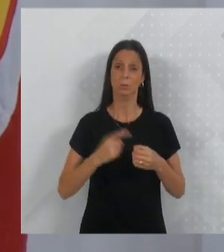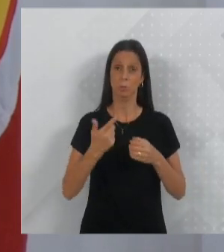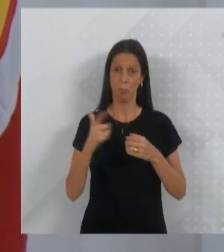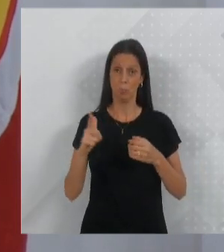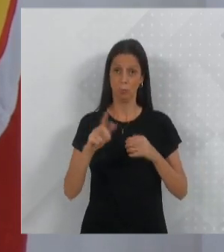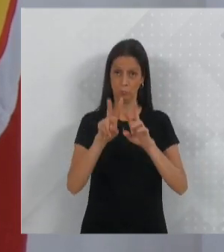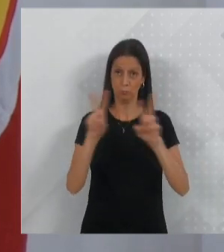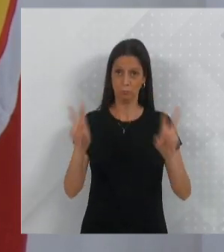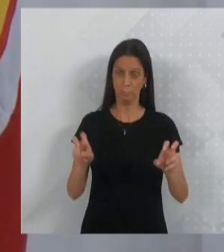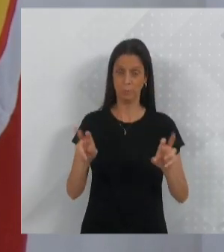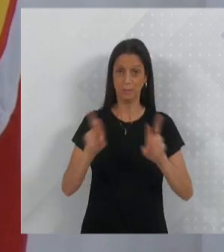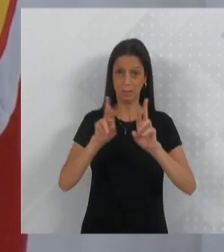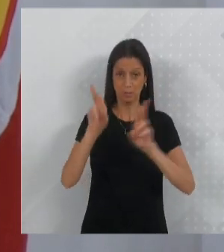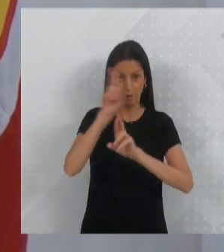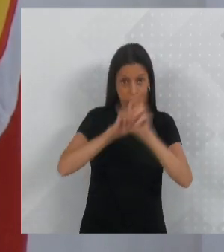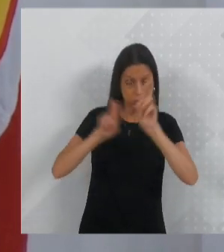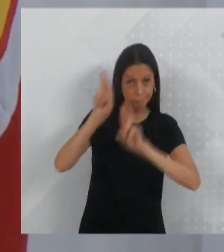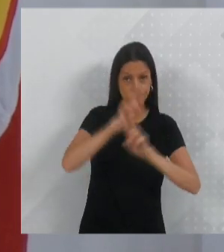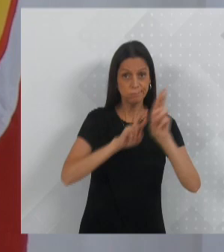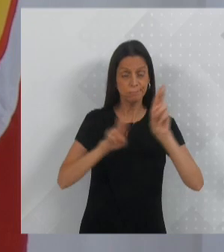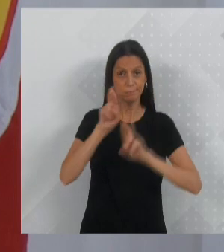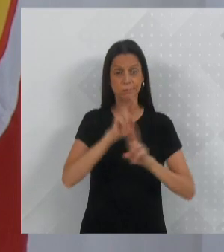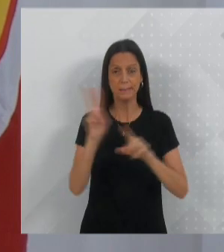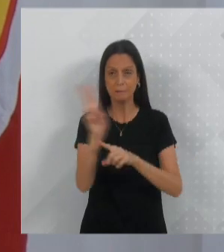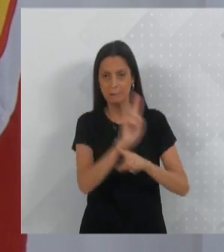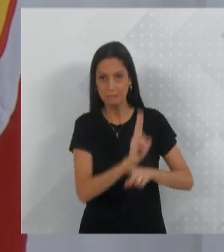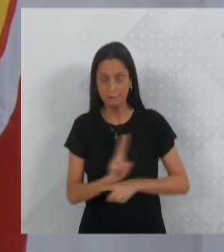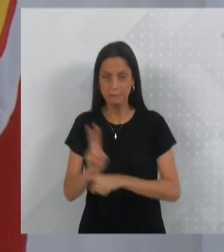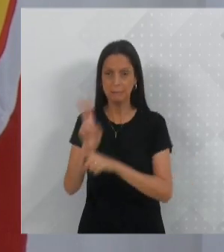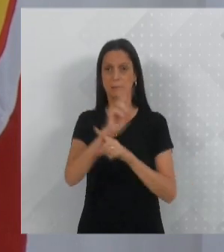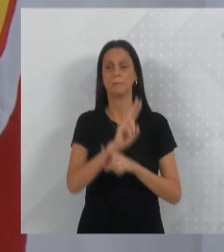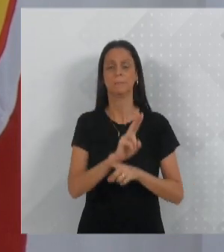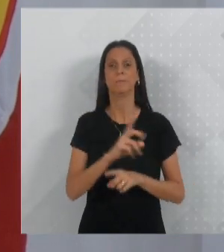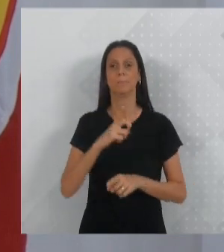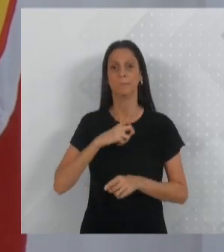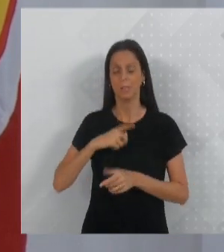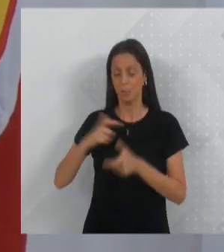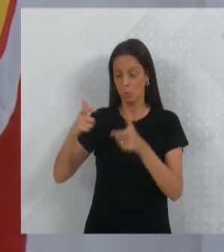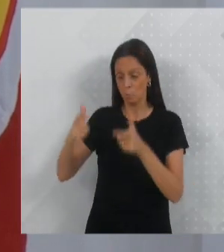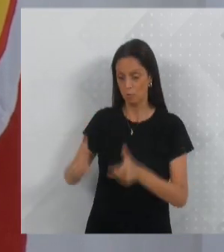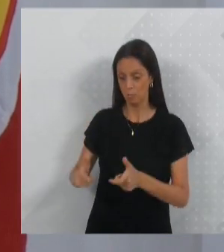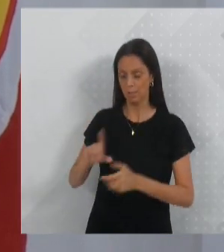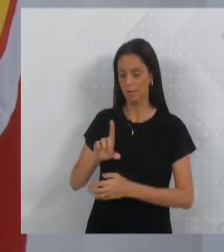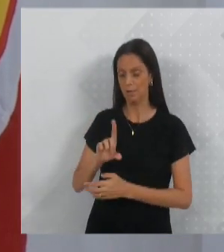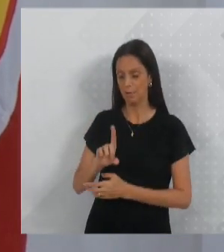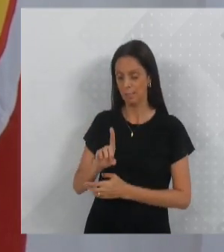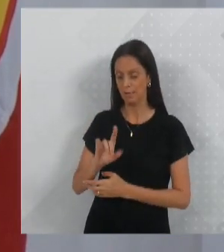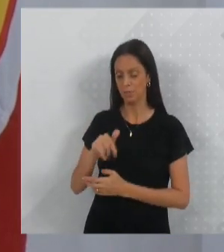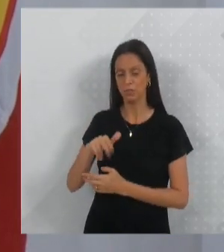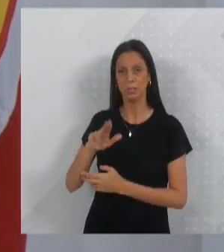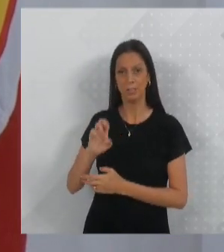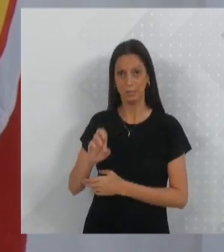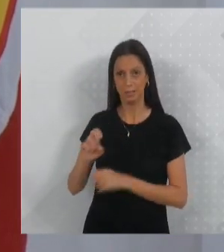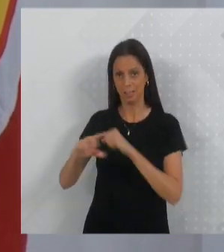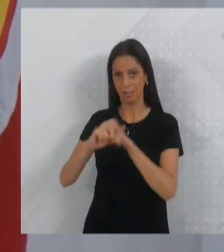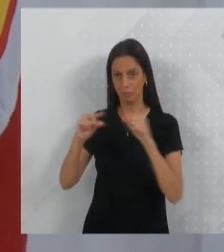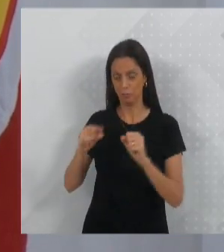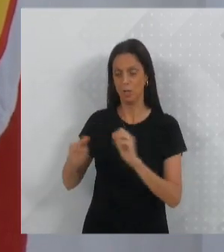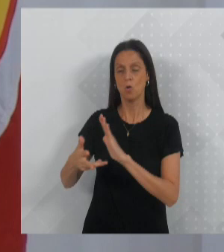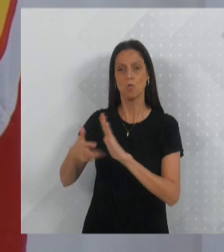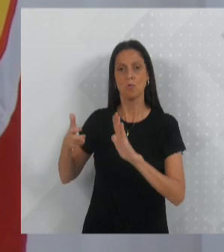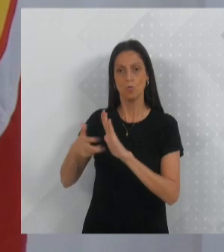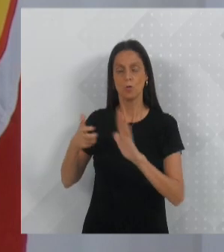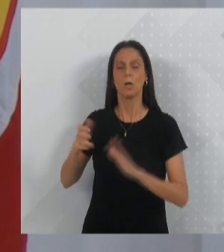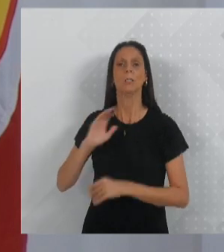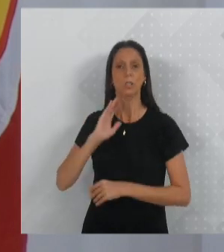o que diz respeito à fiscalização eh a bomba do Dick da Fortaleza a segunda bomba foi colocada e